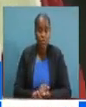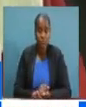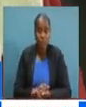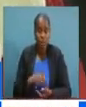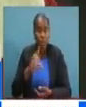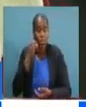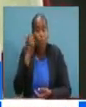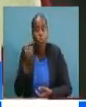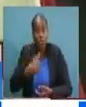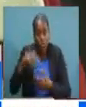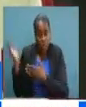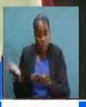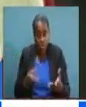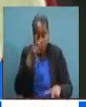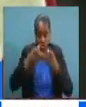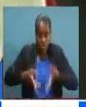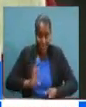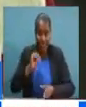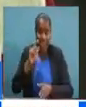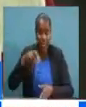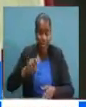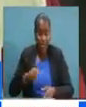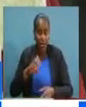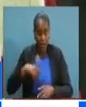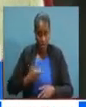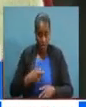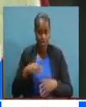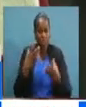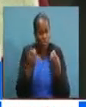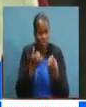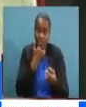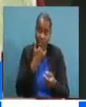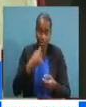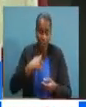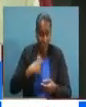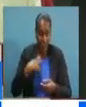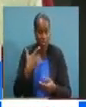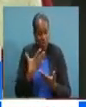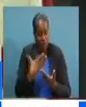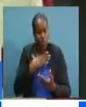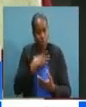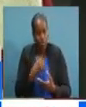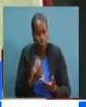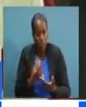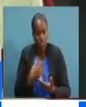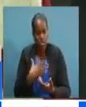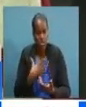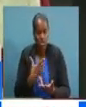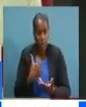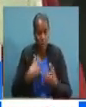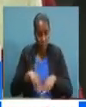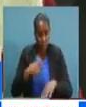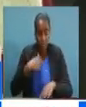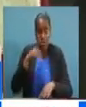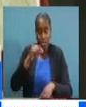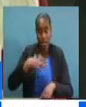os senegaleses em Cabo Verde. Portanto, é uma grande satisfação para mim, sinto-me orgulhoso e honrado, mas de certo modo também eu creio que é